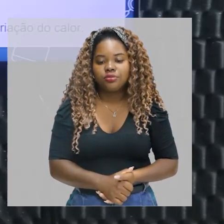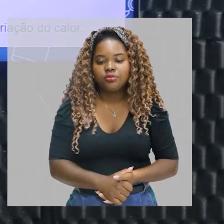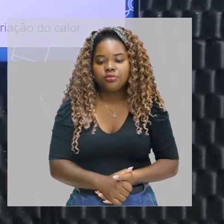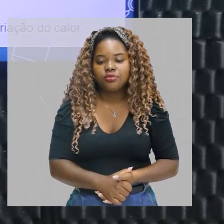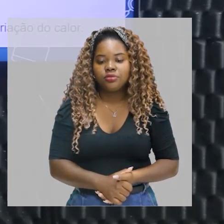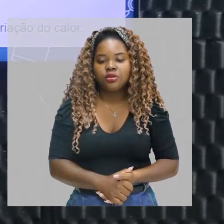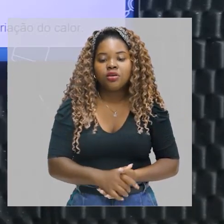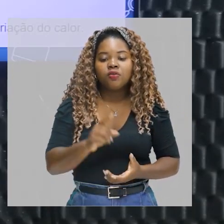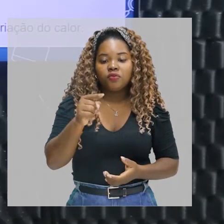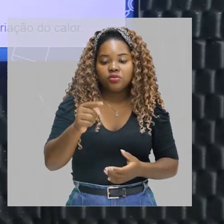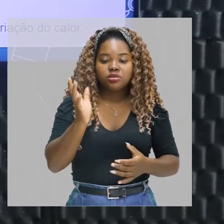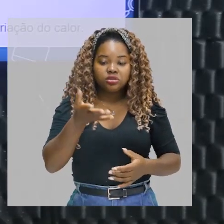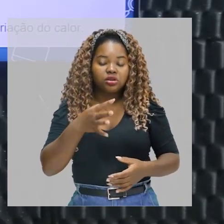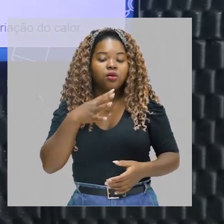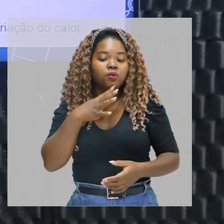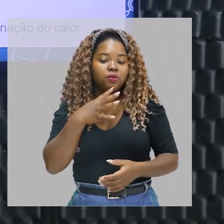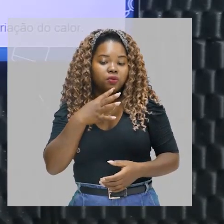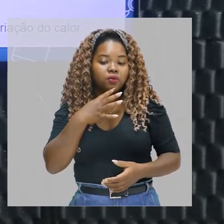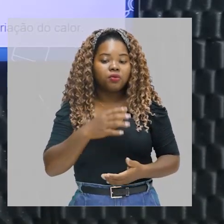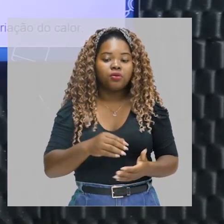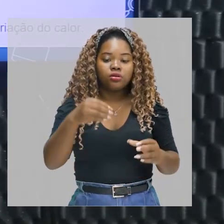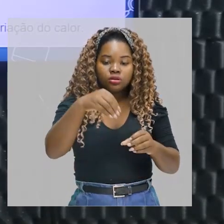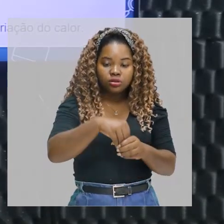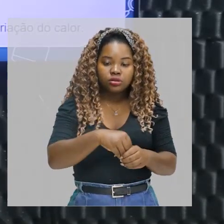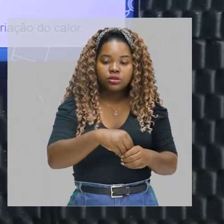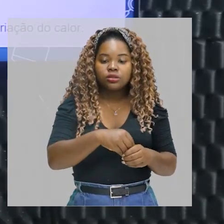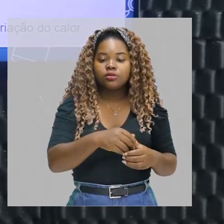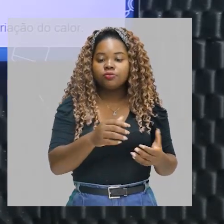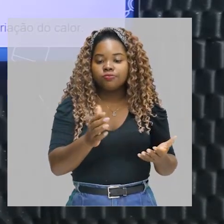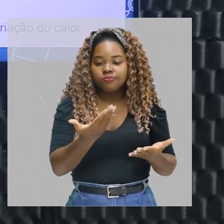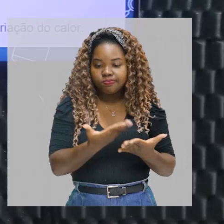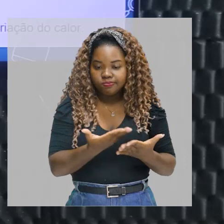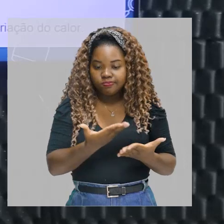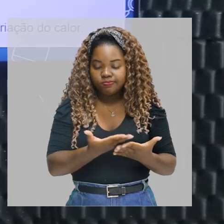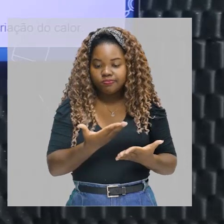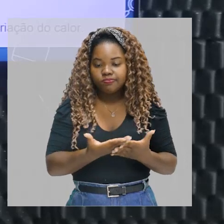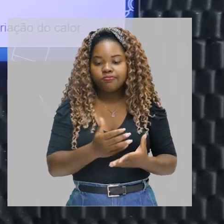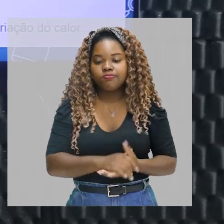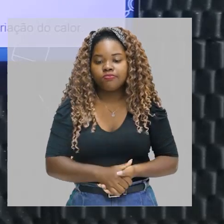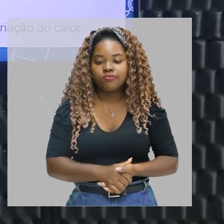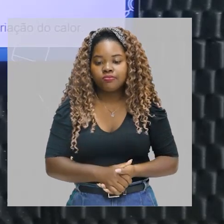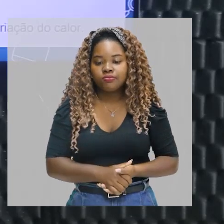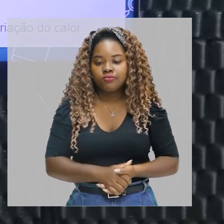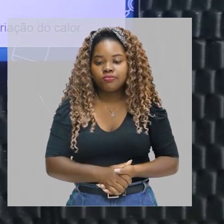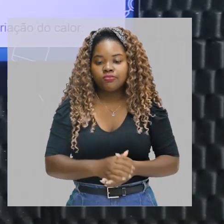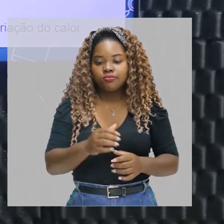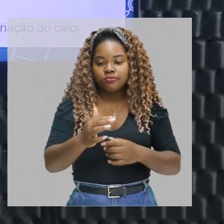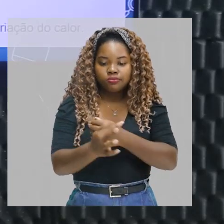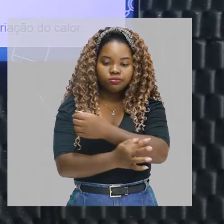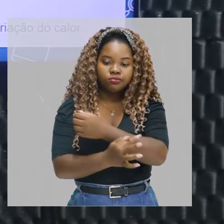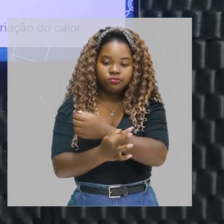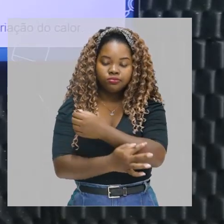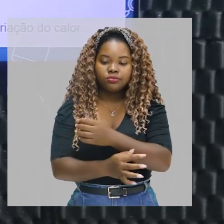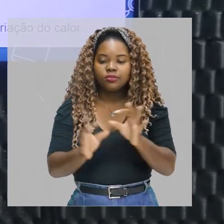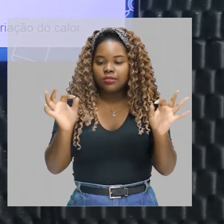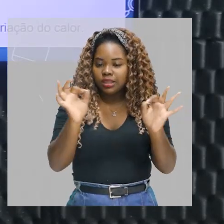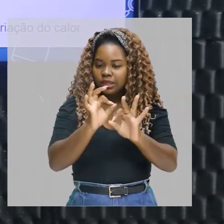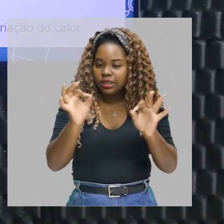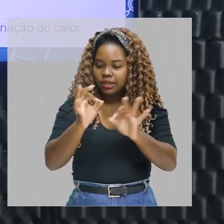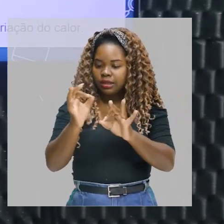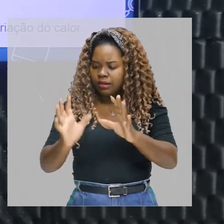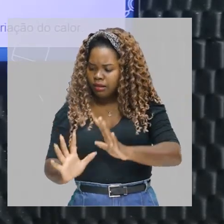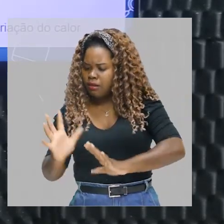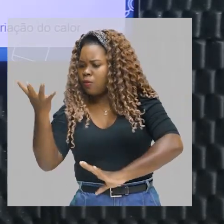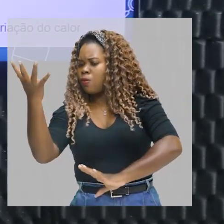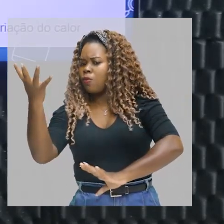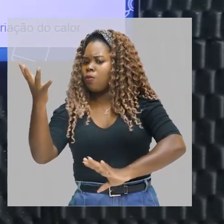ouvido, né, ou lido dentro das aulas de ciência da natureza. Na natureza, especialmente para a física, nada se cria,